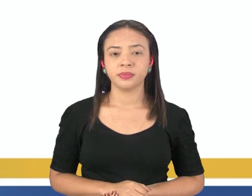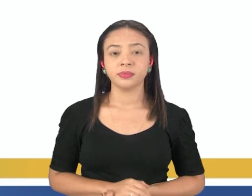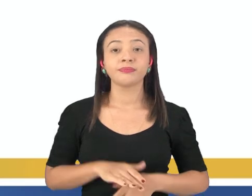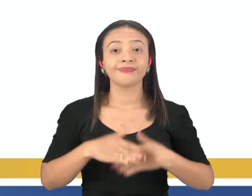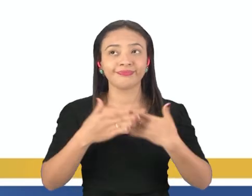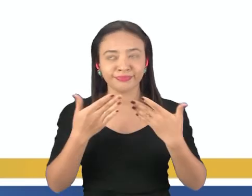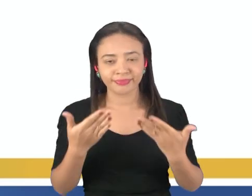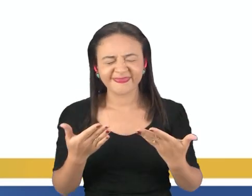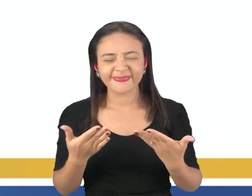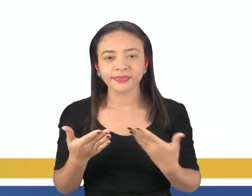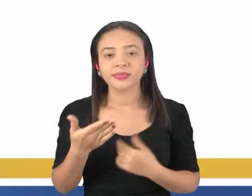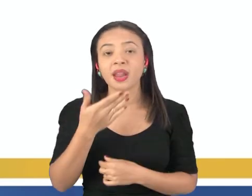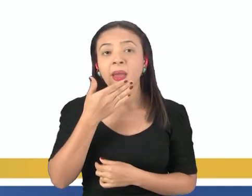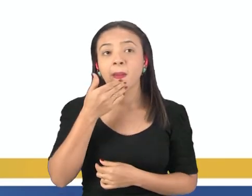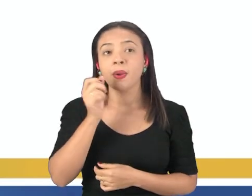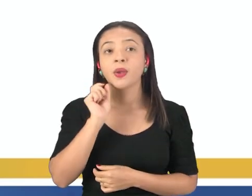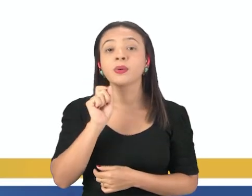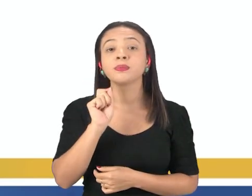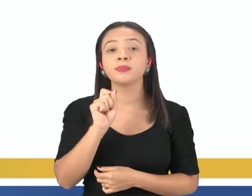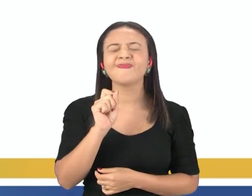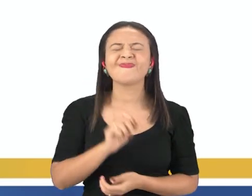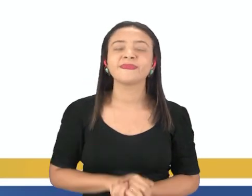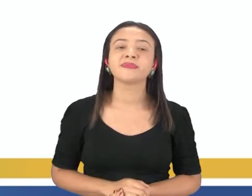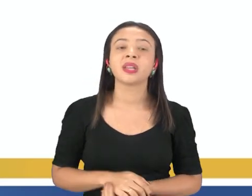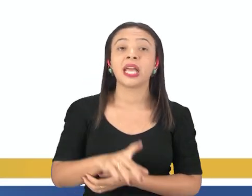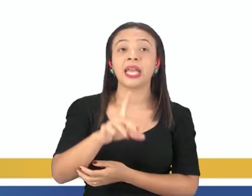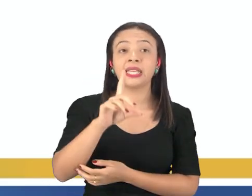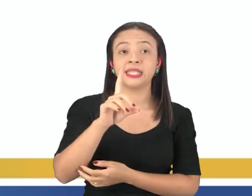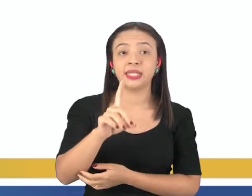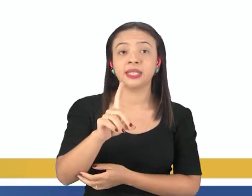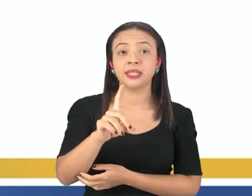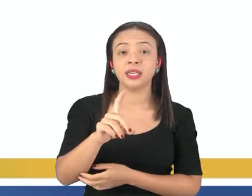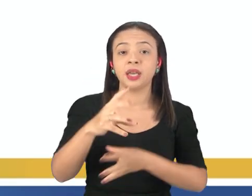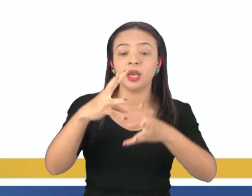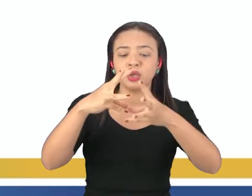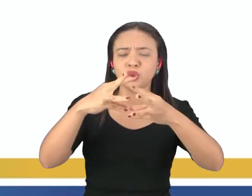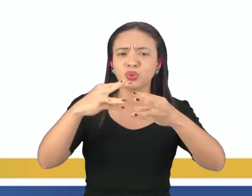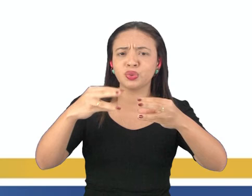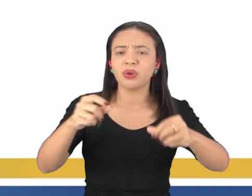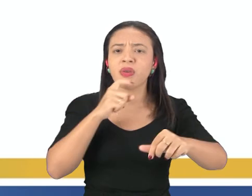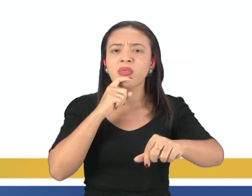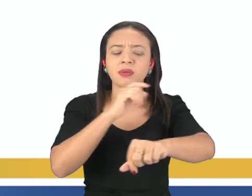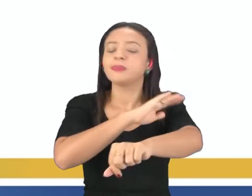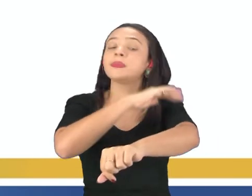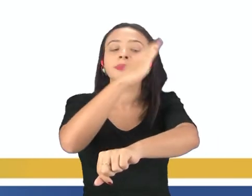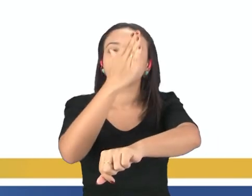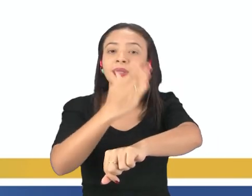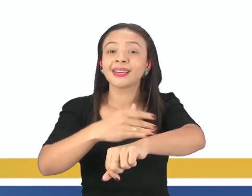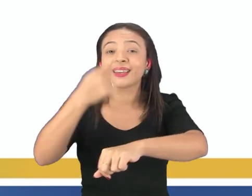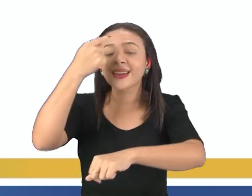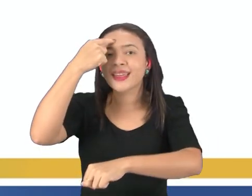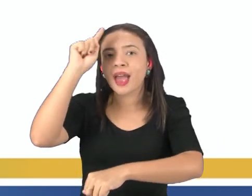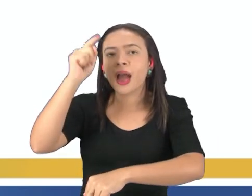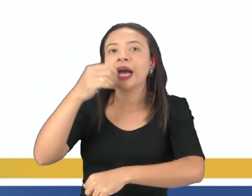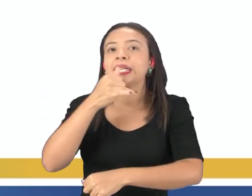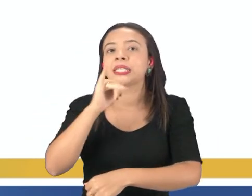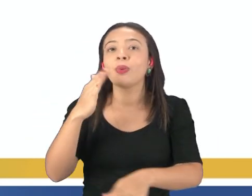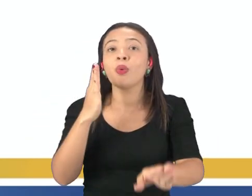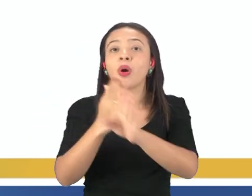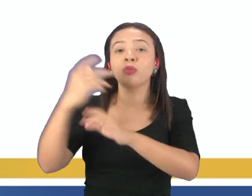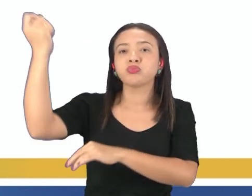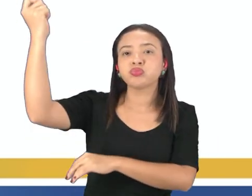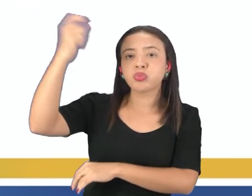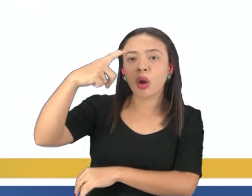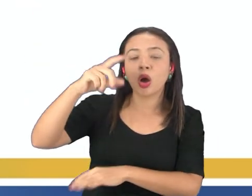Nesse caso, a melhor afirmação aí seria que o derretimento das geleiras e a produção de energia através do Sol são